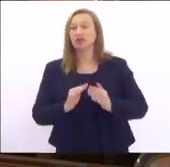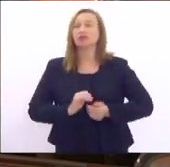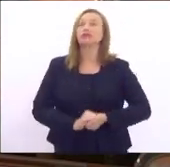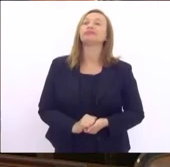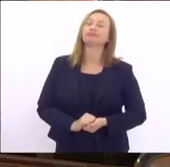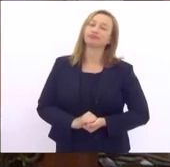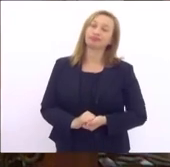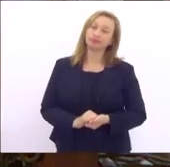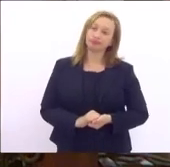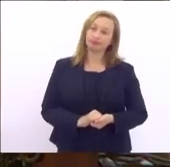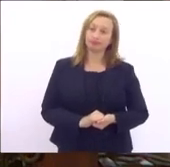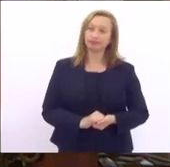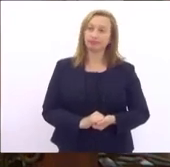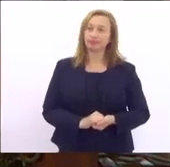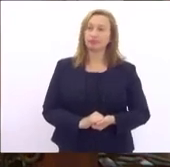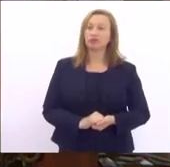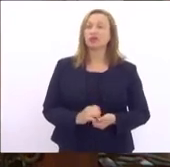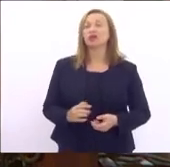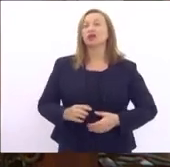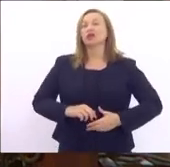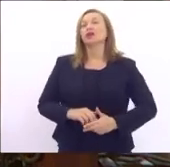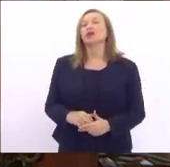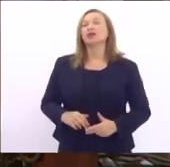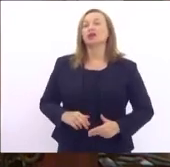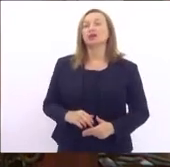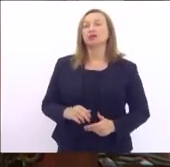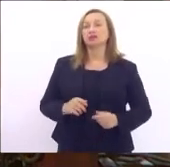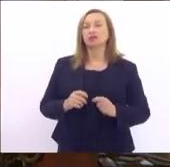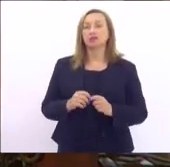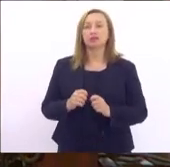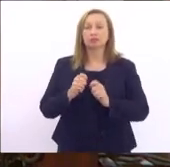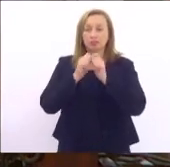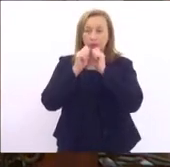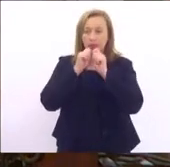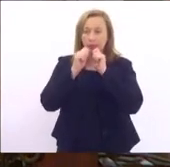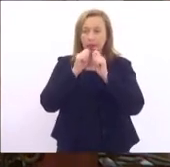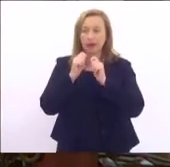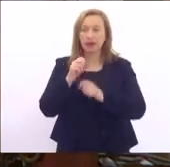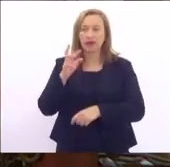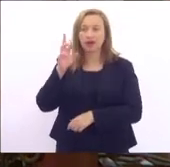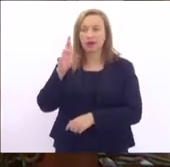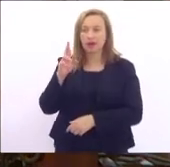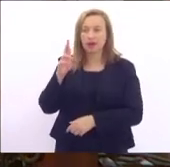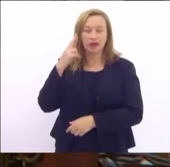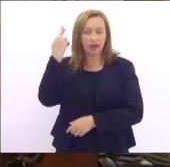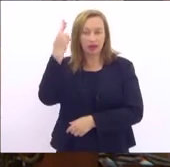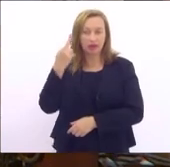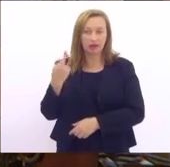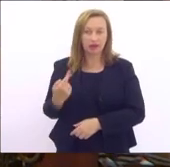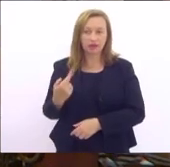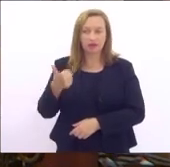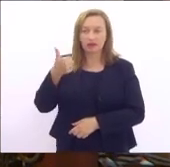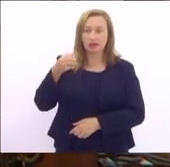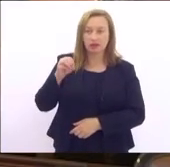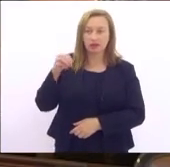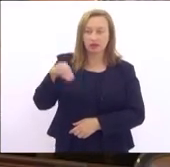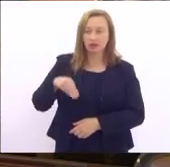Próximo orador inscrito é a nobre deputada Renata Souza. Vossa Excelência dispõe de 10 minutos no tempo regimental.